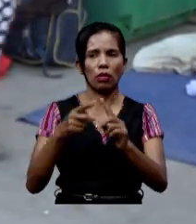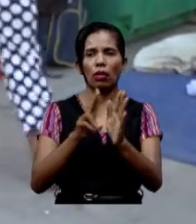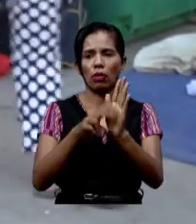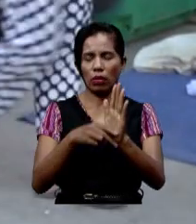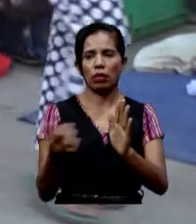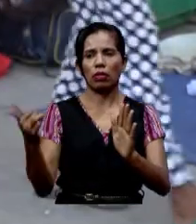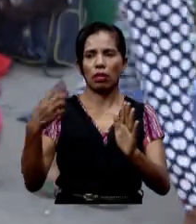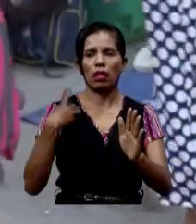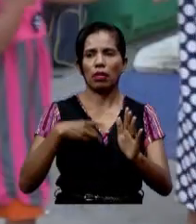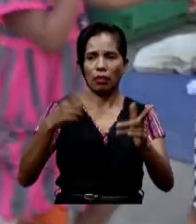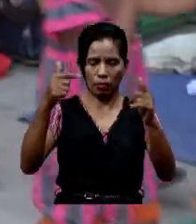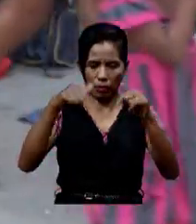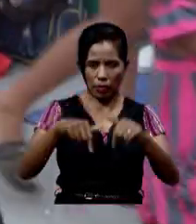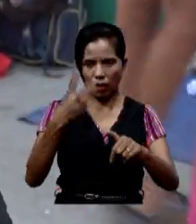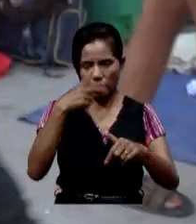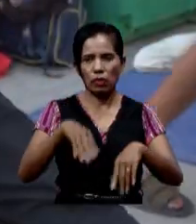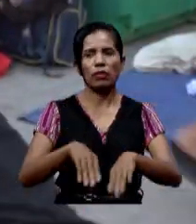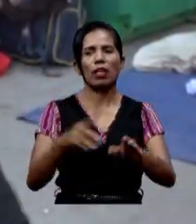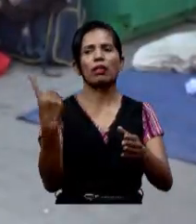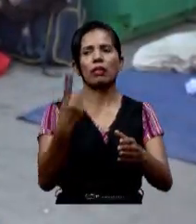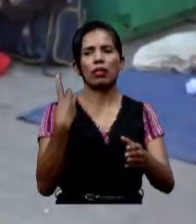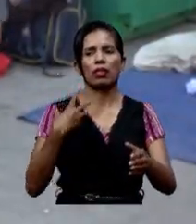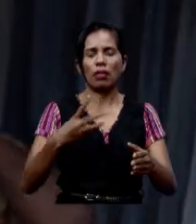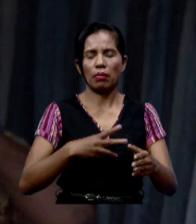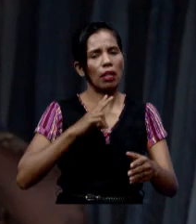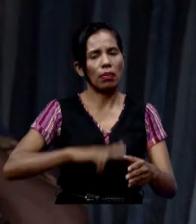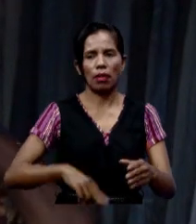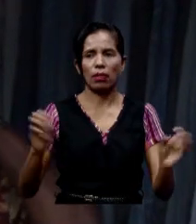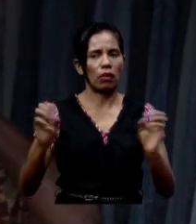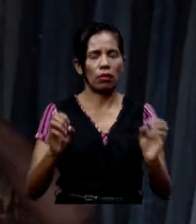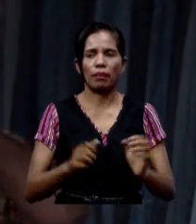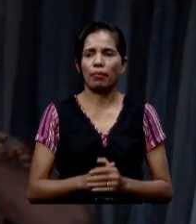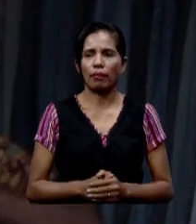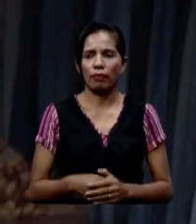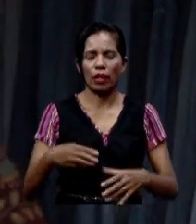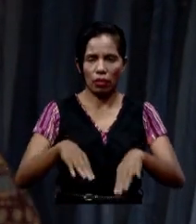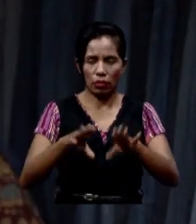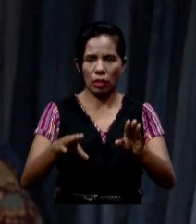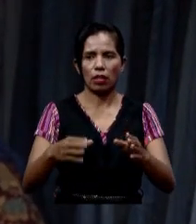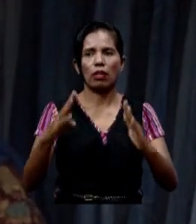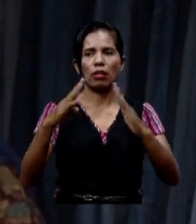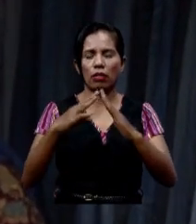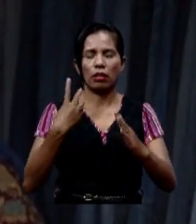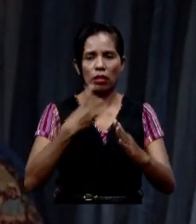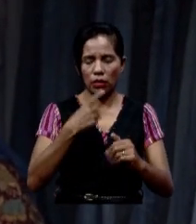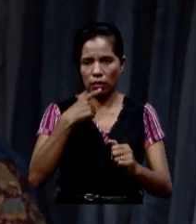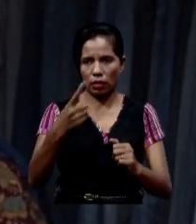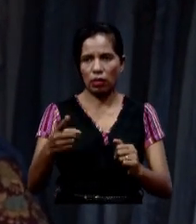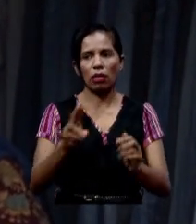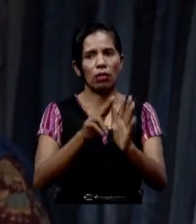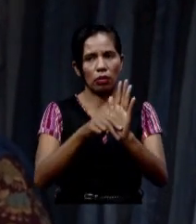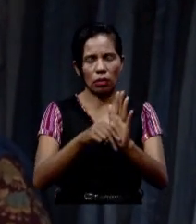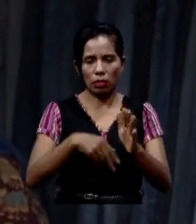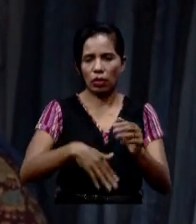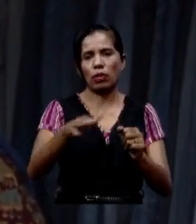ba ona ami tenki mai fina fale panta ami materia ti ba hamla ami lakoi da ora ami fane ti homa oi sira mai liwara sorma sira mai